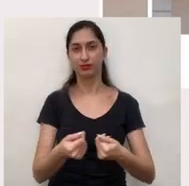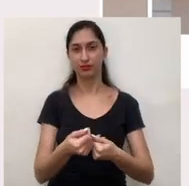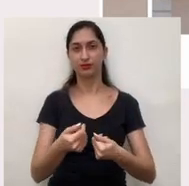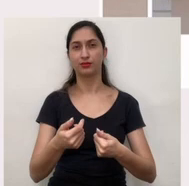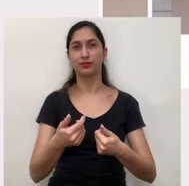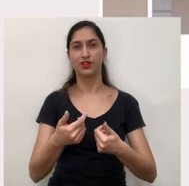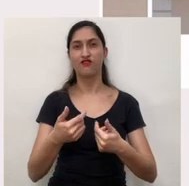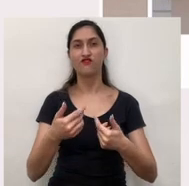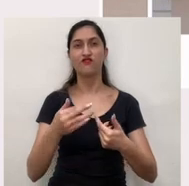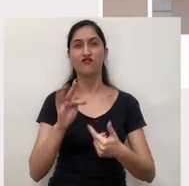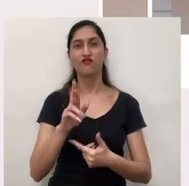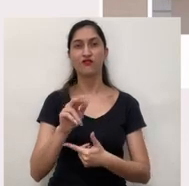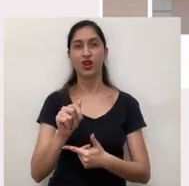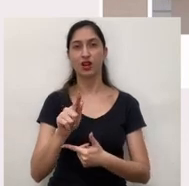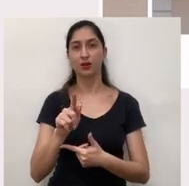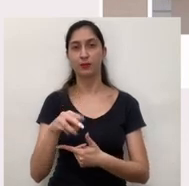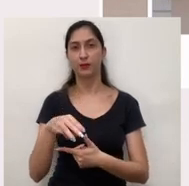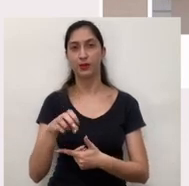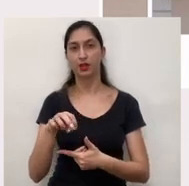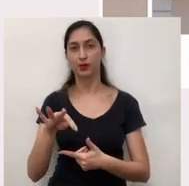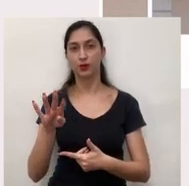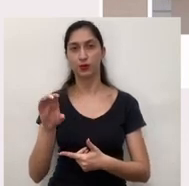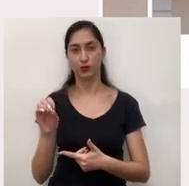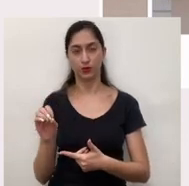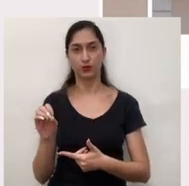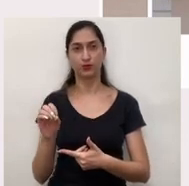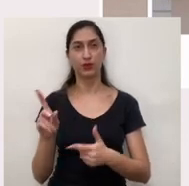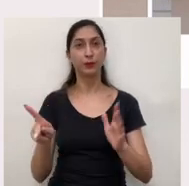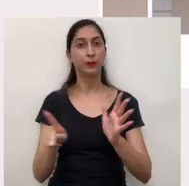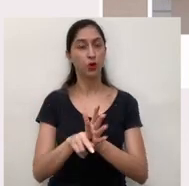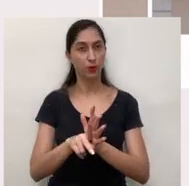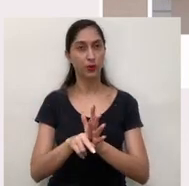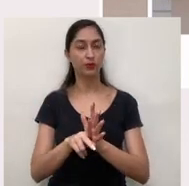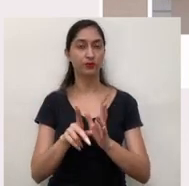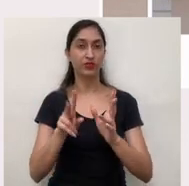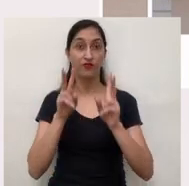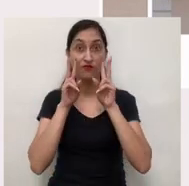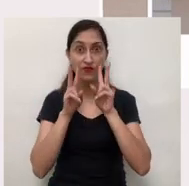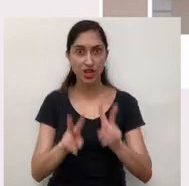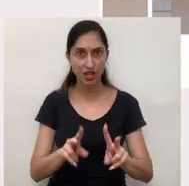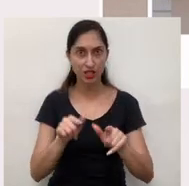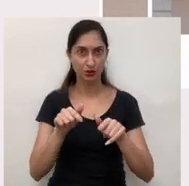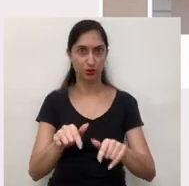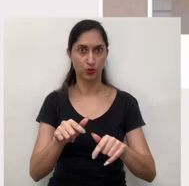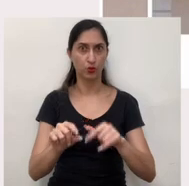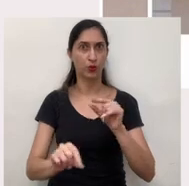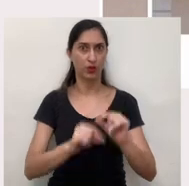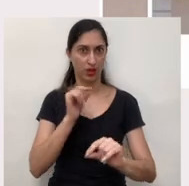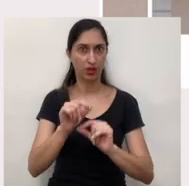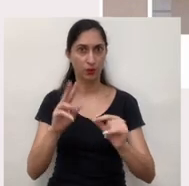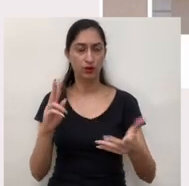do fragmento, né? Dessa visada para o fragmento, que é uma coisa que me